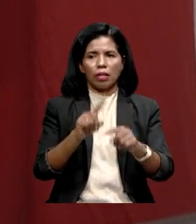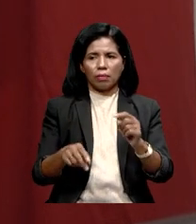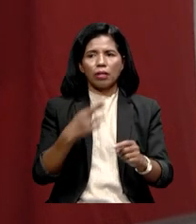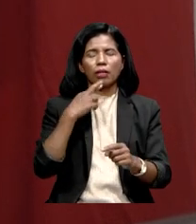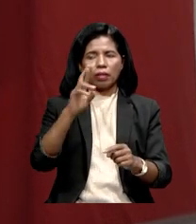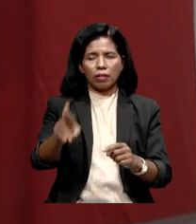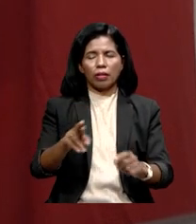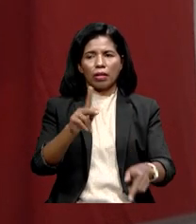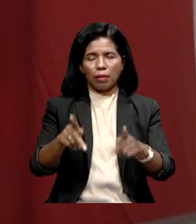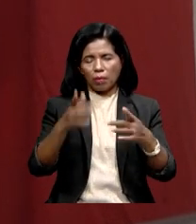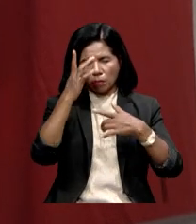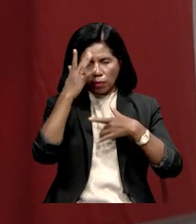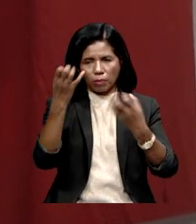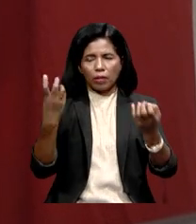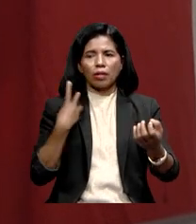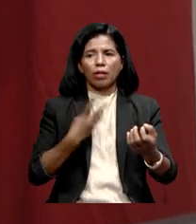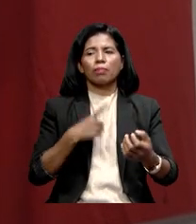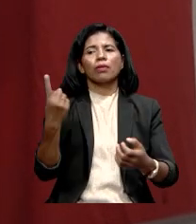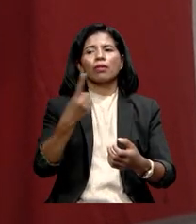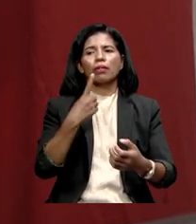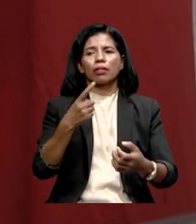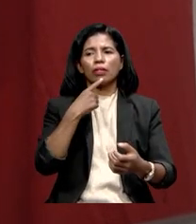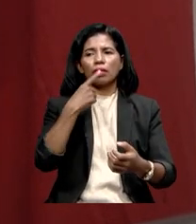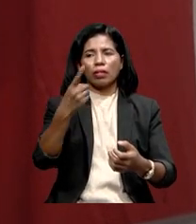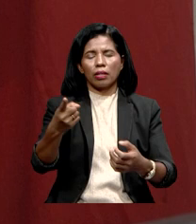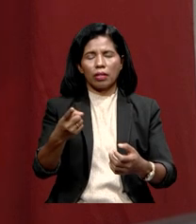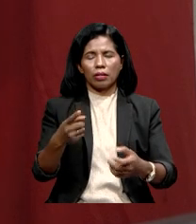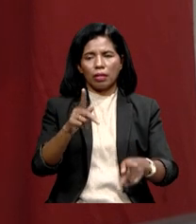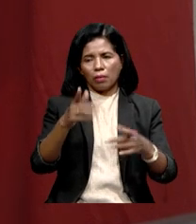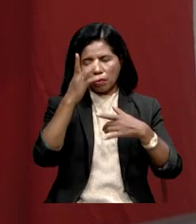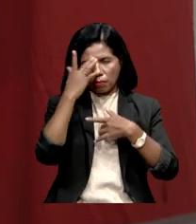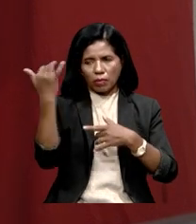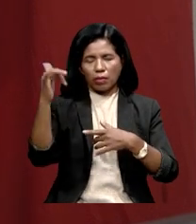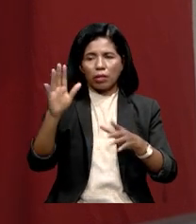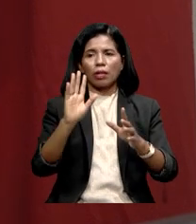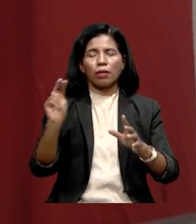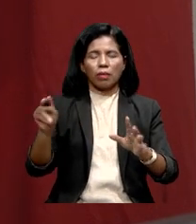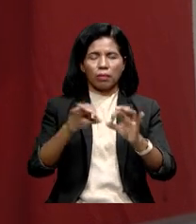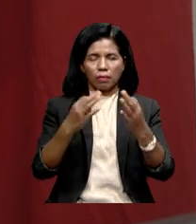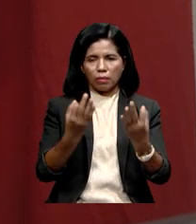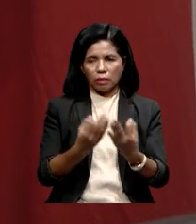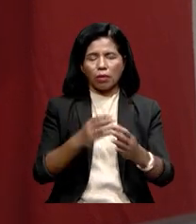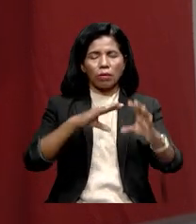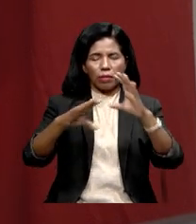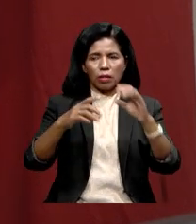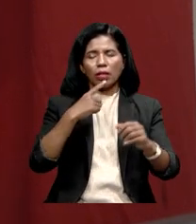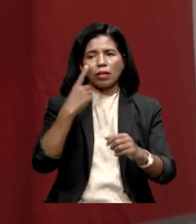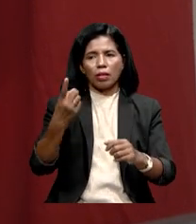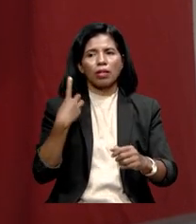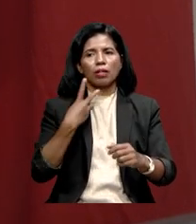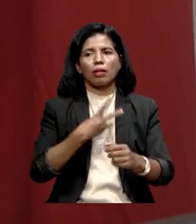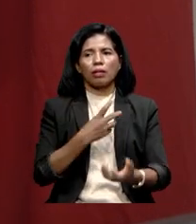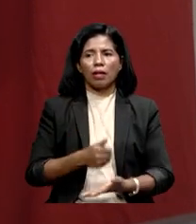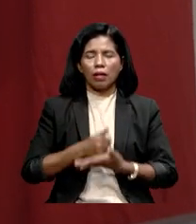Cada vez quando o paciente vai com mãe, a mim na fatia explica para o paciente, não mostra o paciente nem família, comunicação, não vai, mas até teria a mim